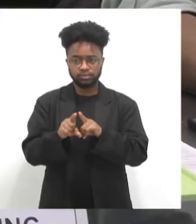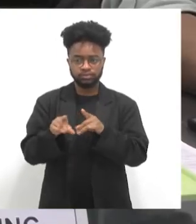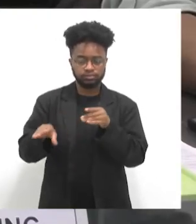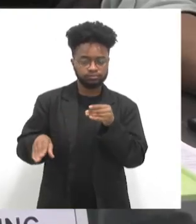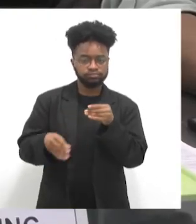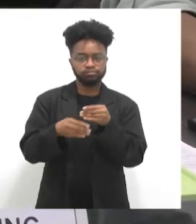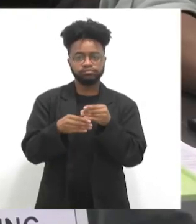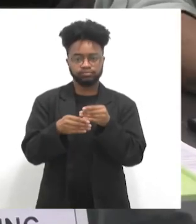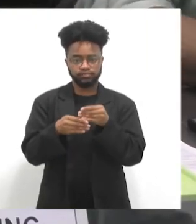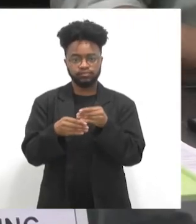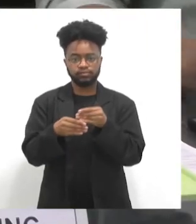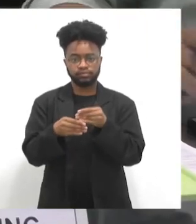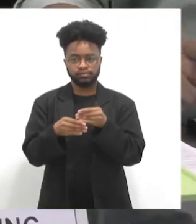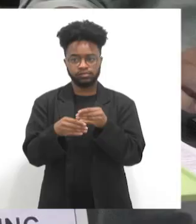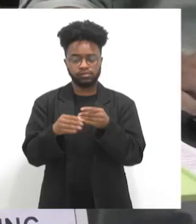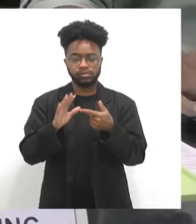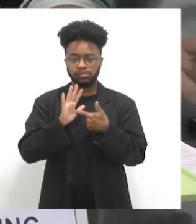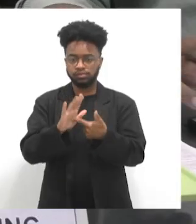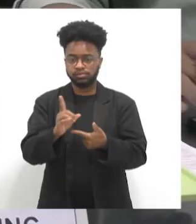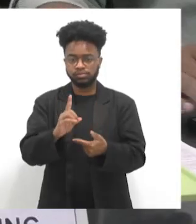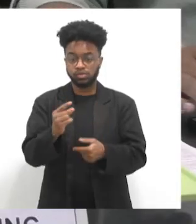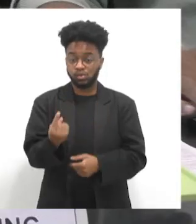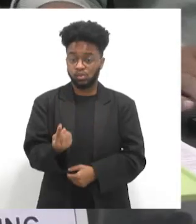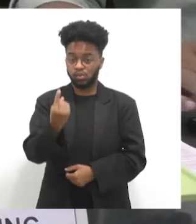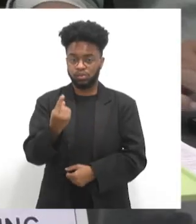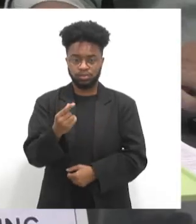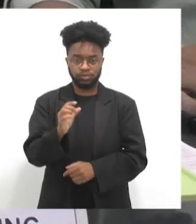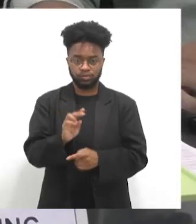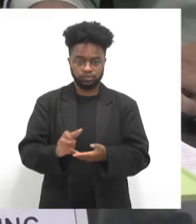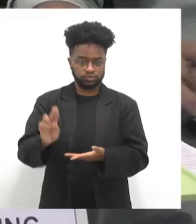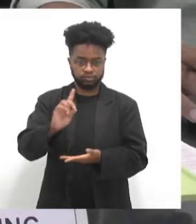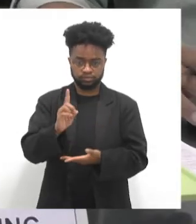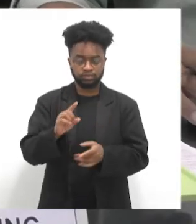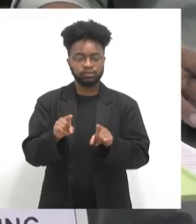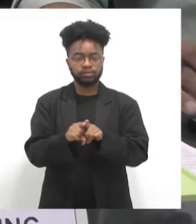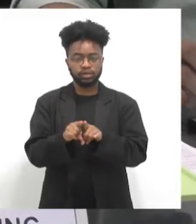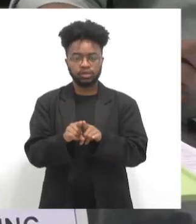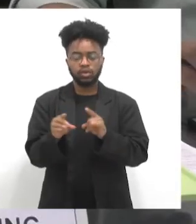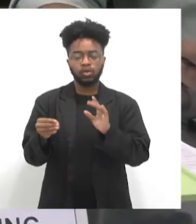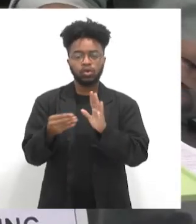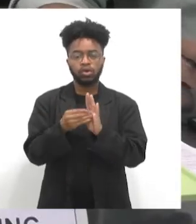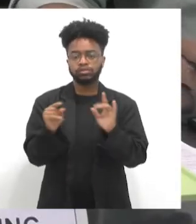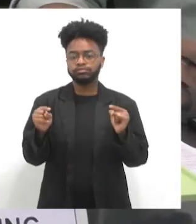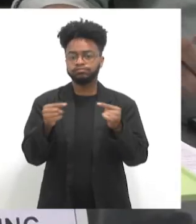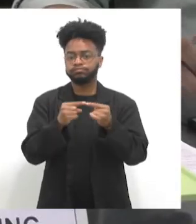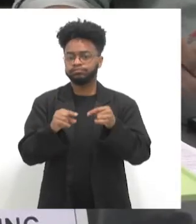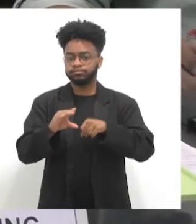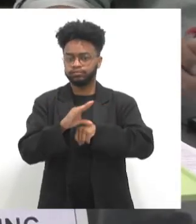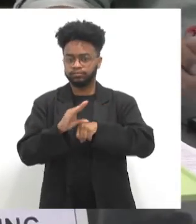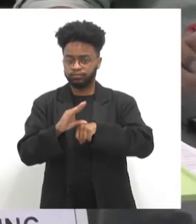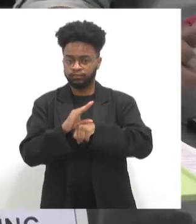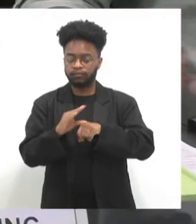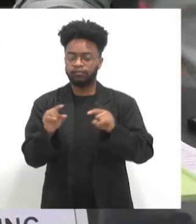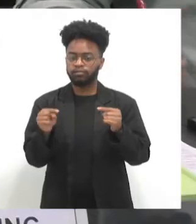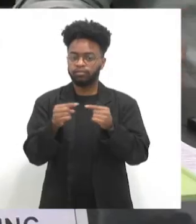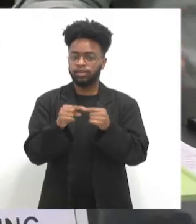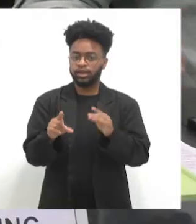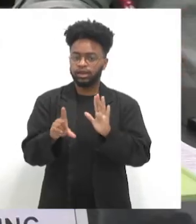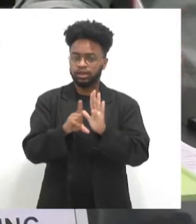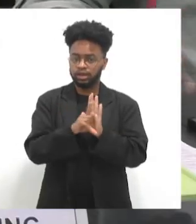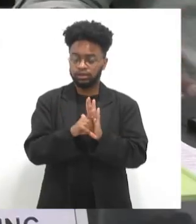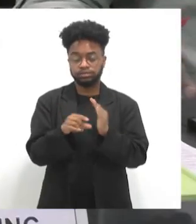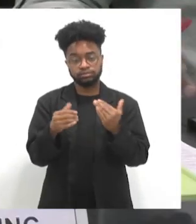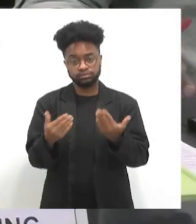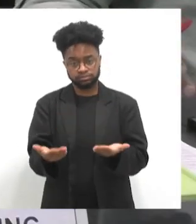acrescenta, né, não especifica uma universidade e coloca nos termos da Constituição, nos termos da lei.